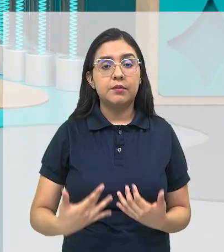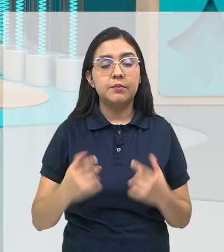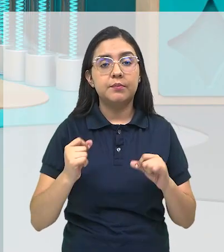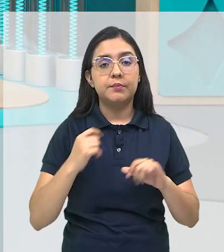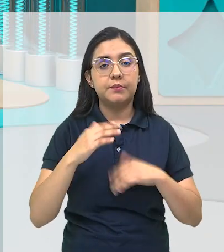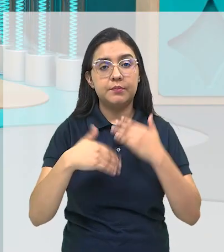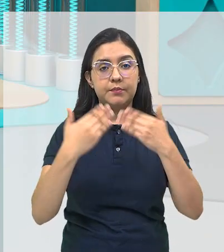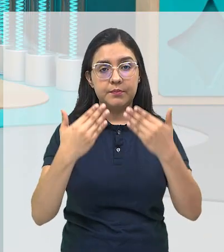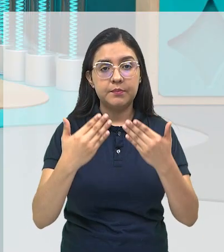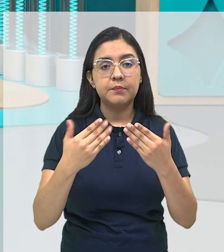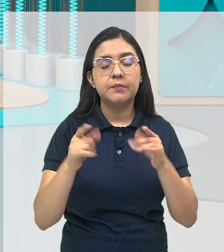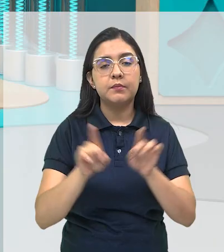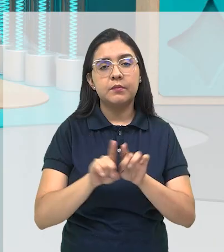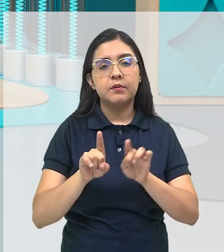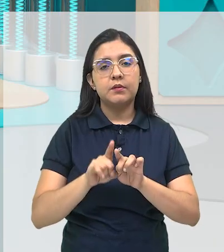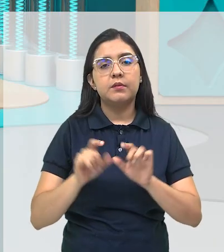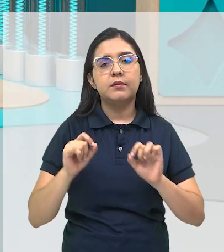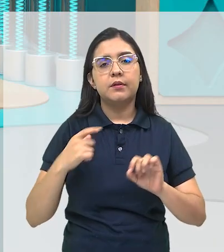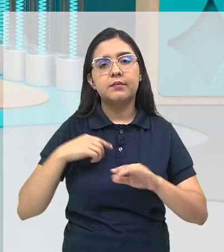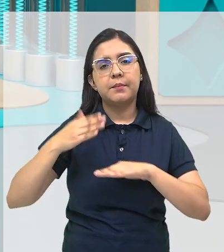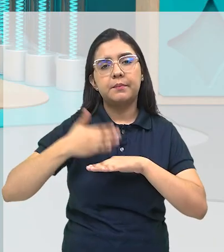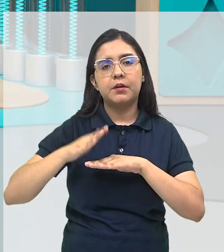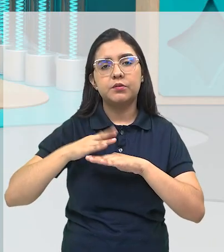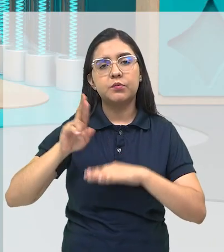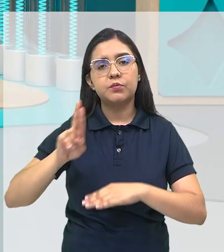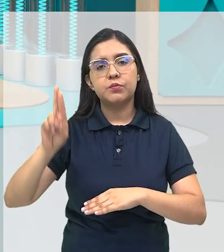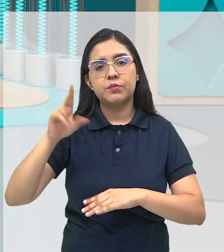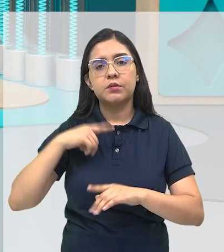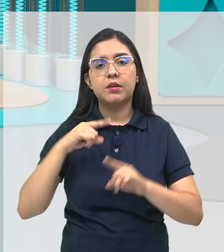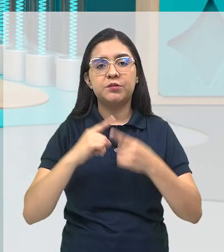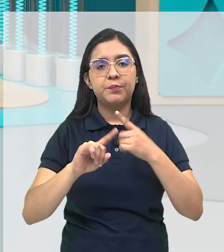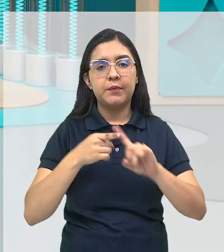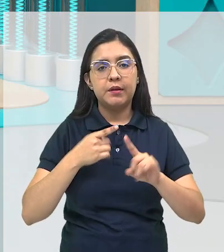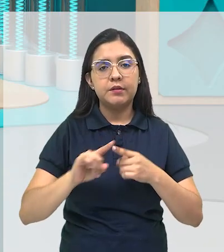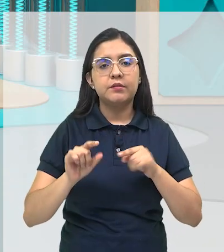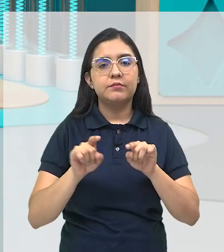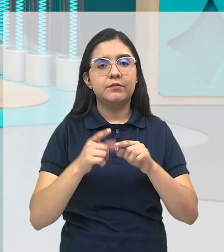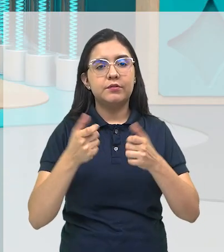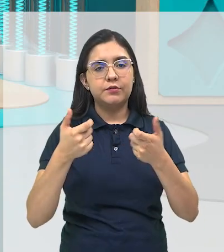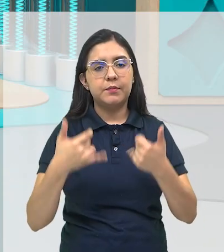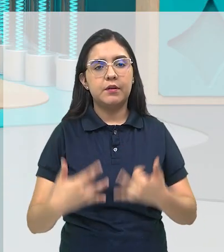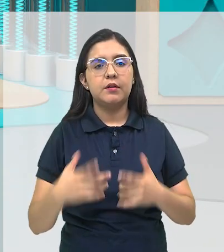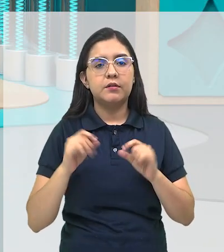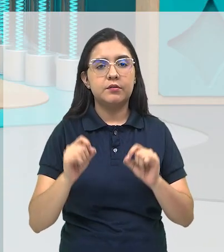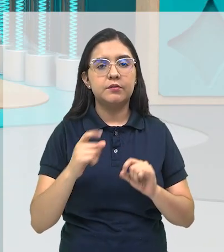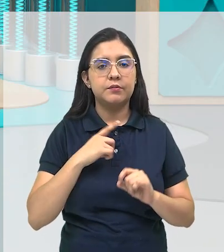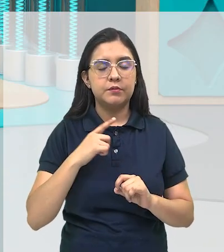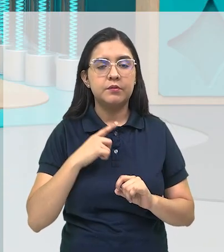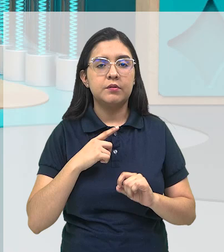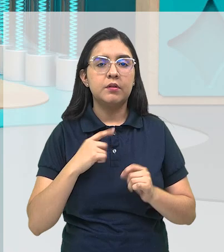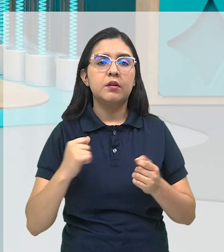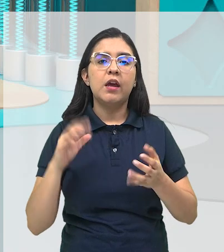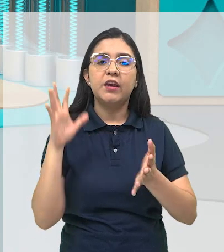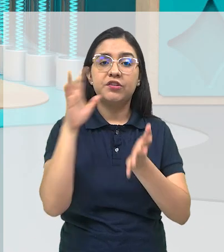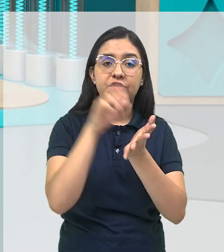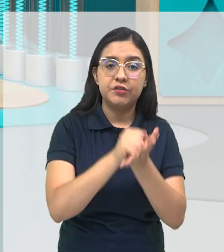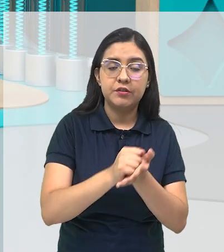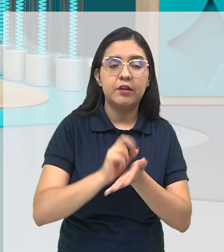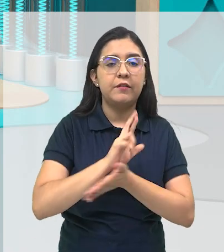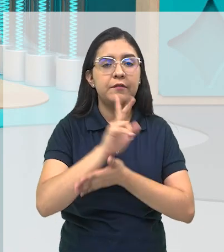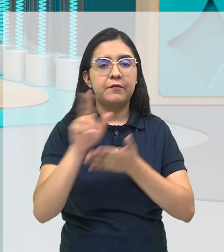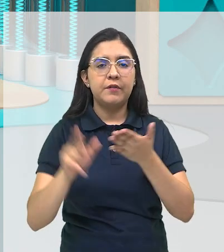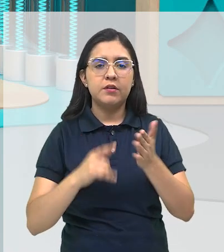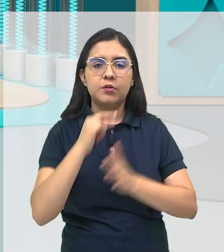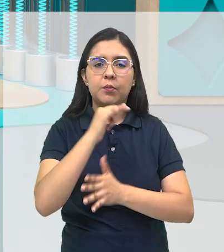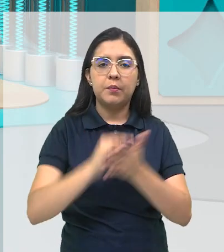o desenvolvimento, né, desde da prática da utilização da espada, relatada em diversas